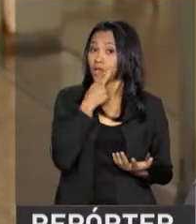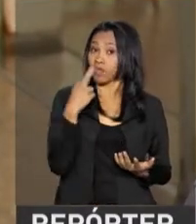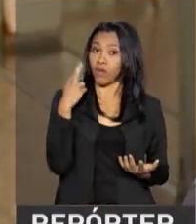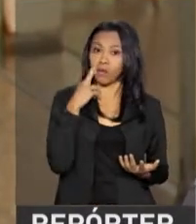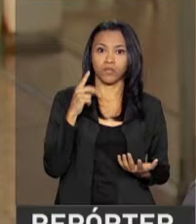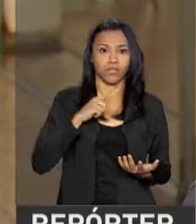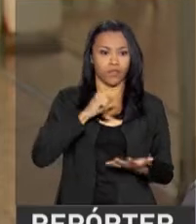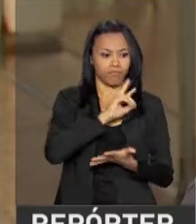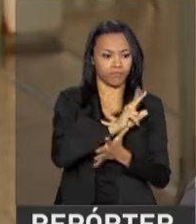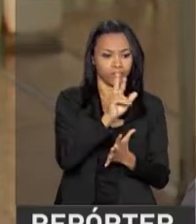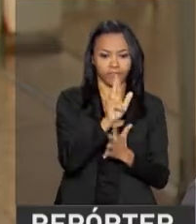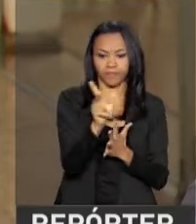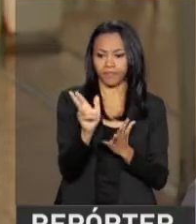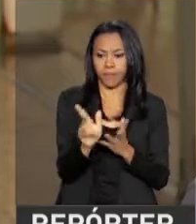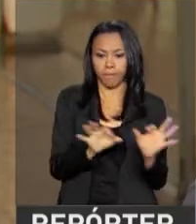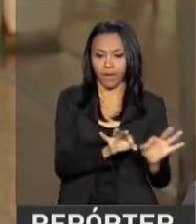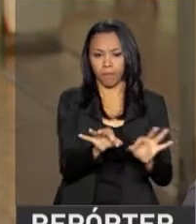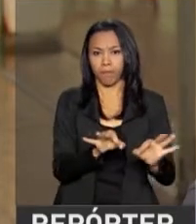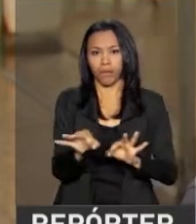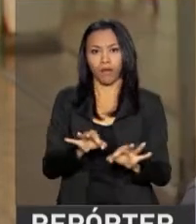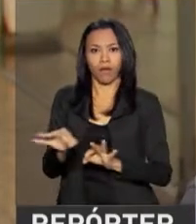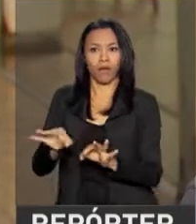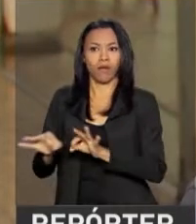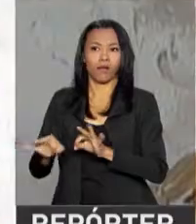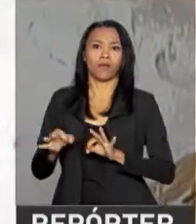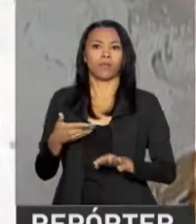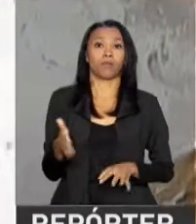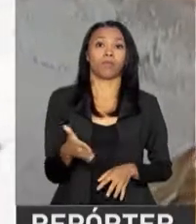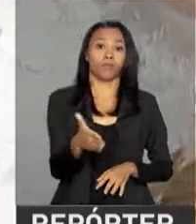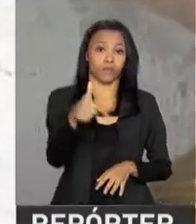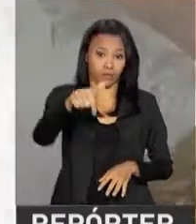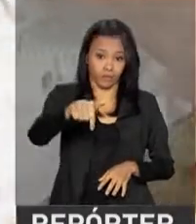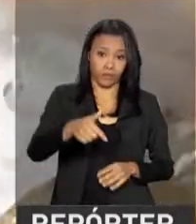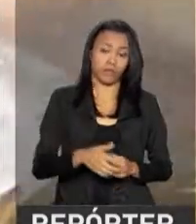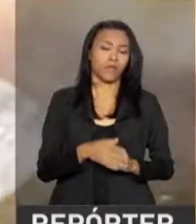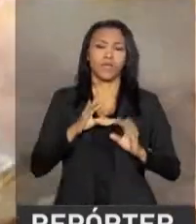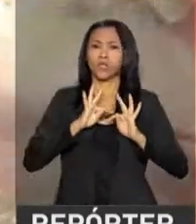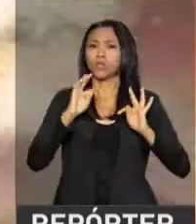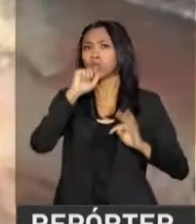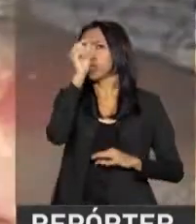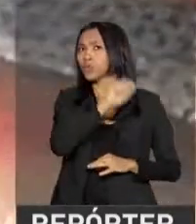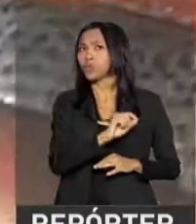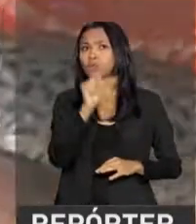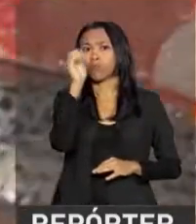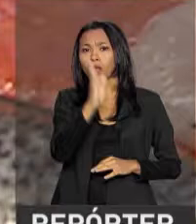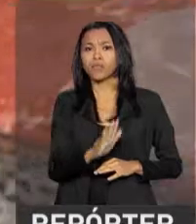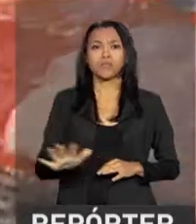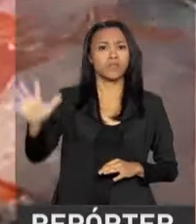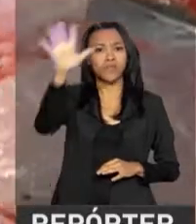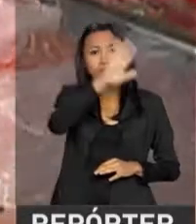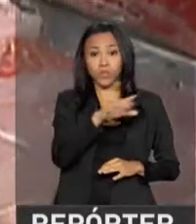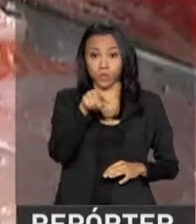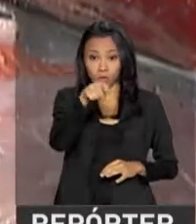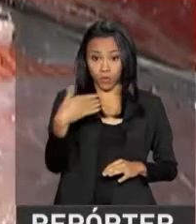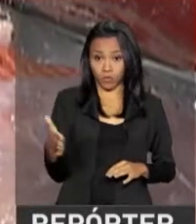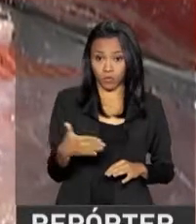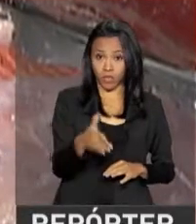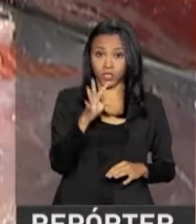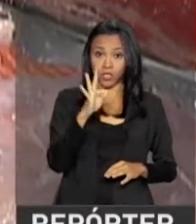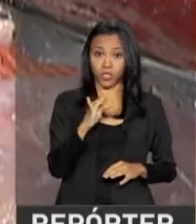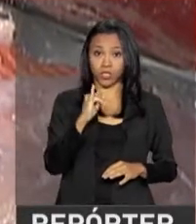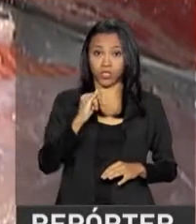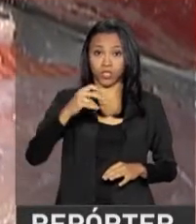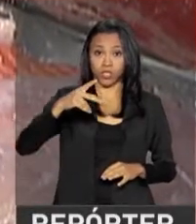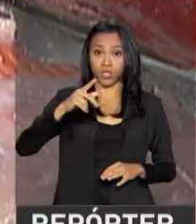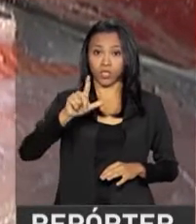muitas modalidades de preparo é muito a forma de preparo em todo o país a média de consumo dessa carne é de 10 quilos por